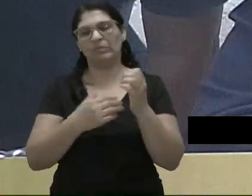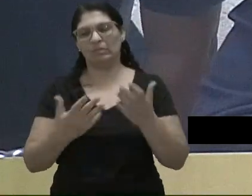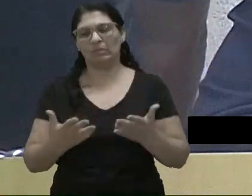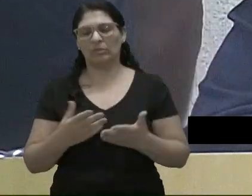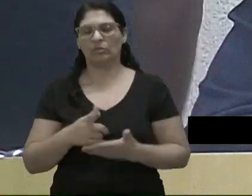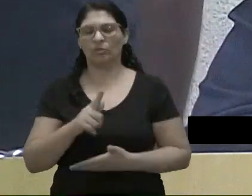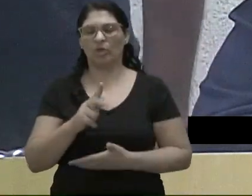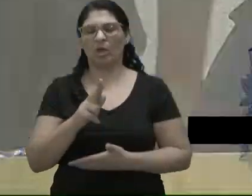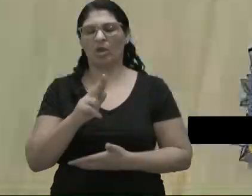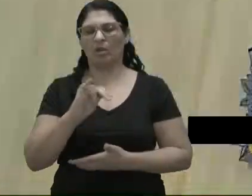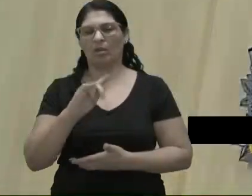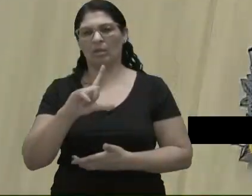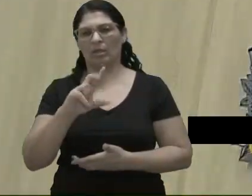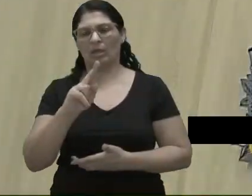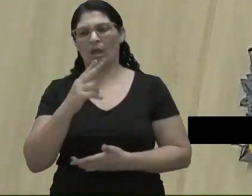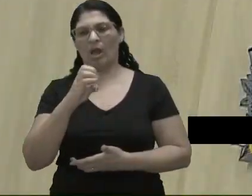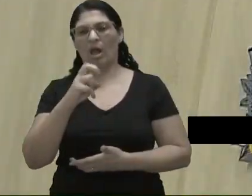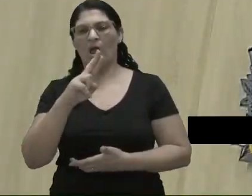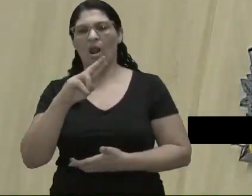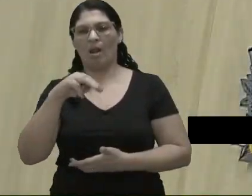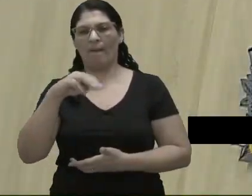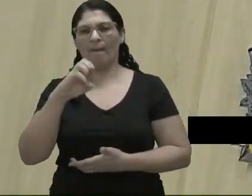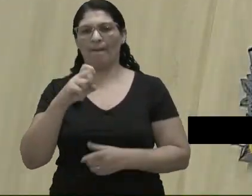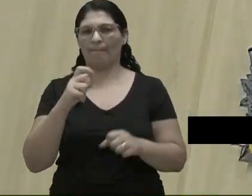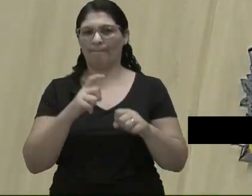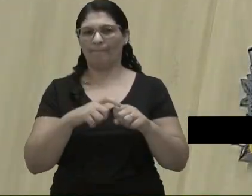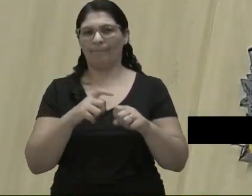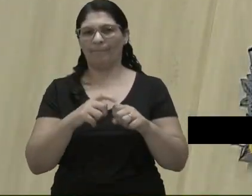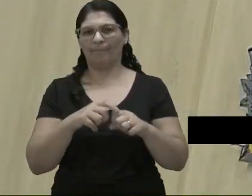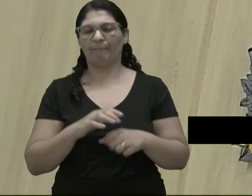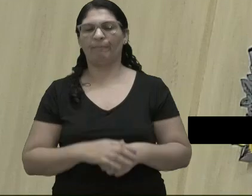vereador Serginho do PP?